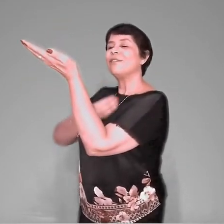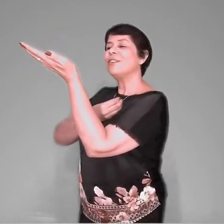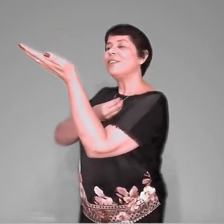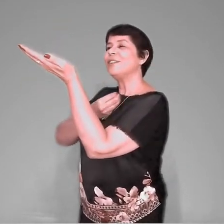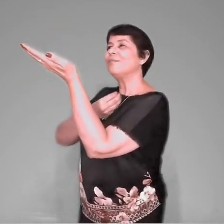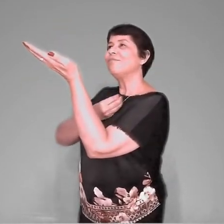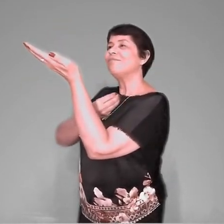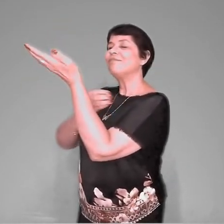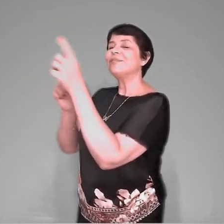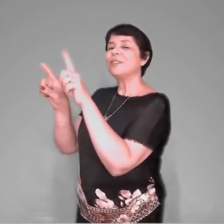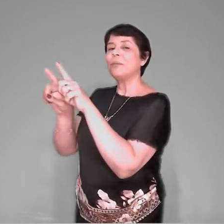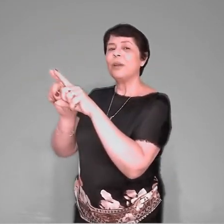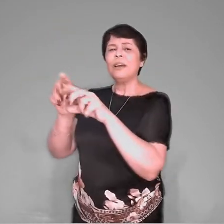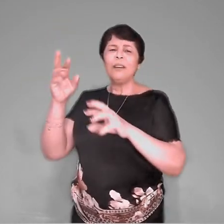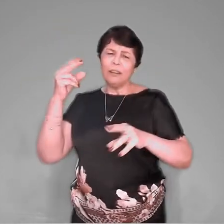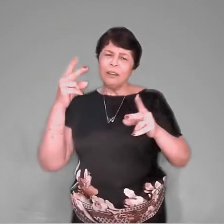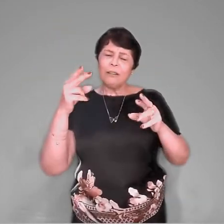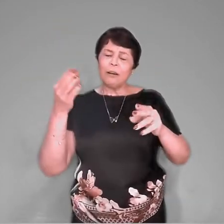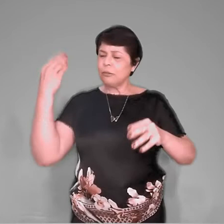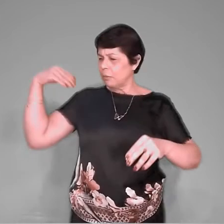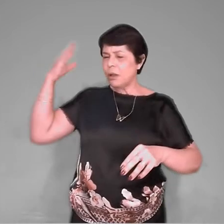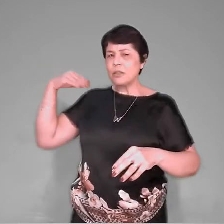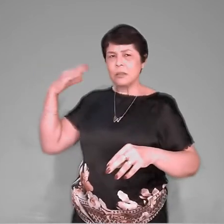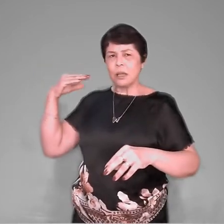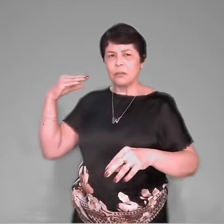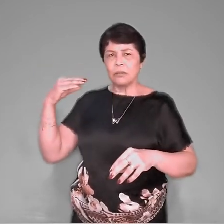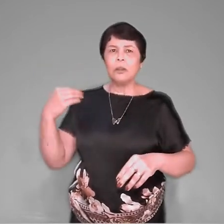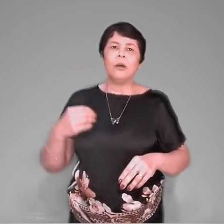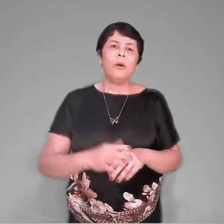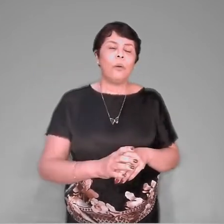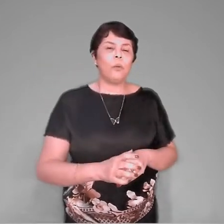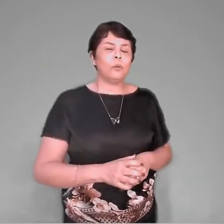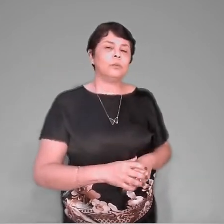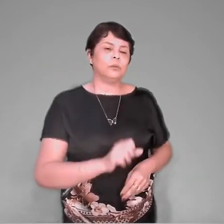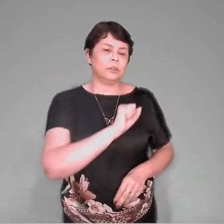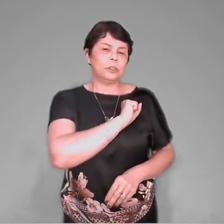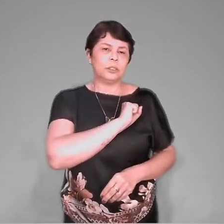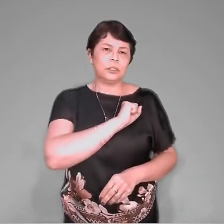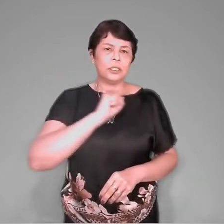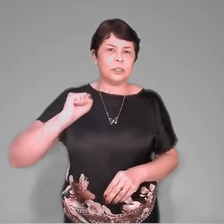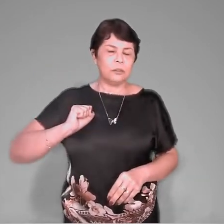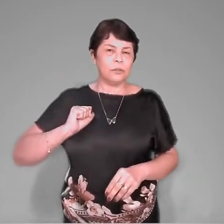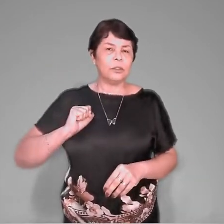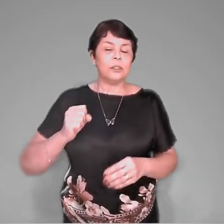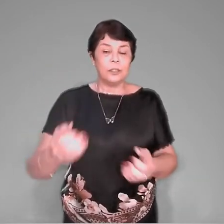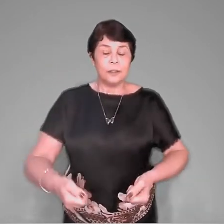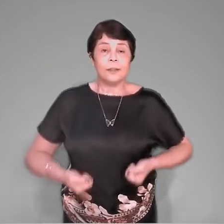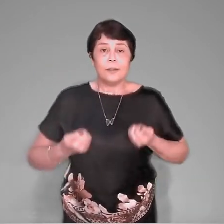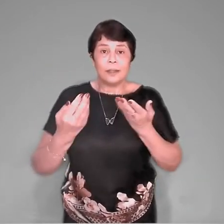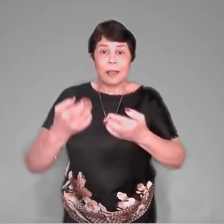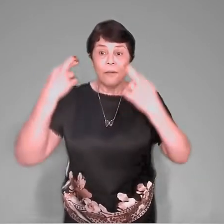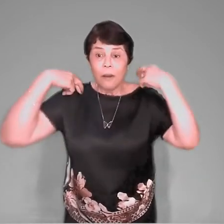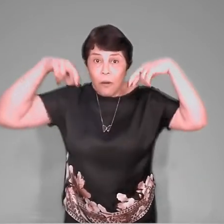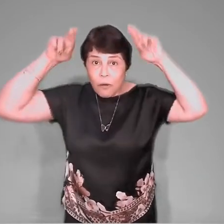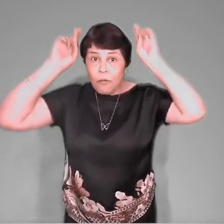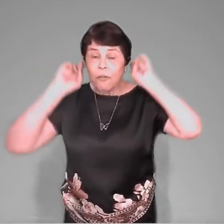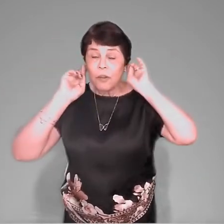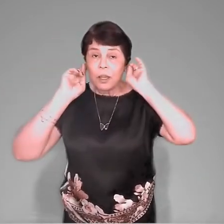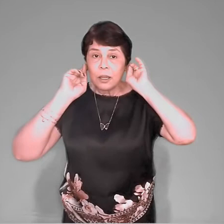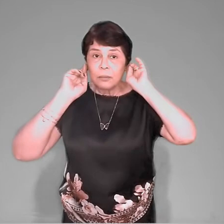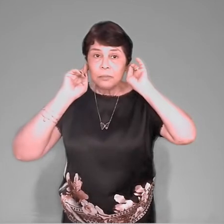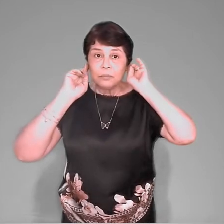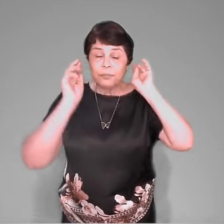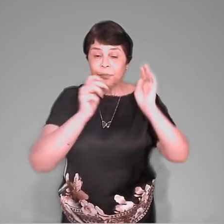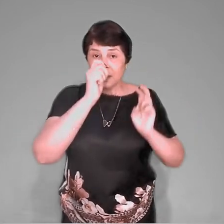um boi, o sacerdote, também cada um crente se oferece como sacrifício vivo na reunião